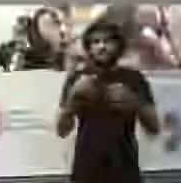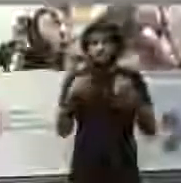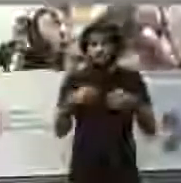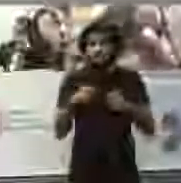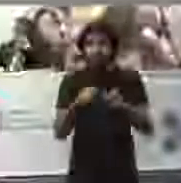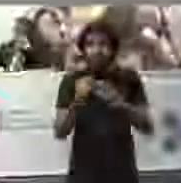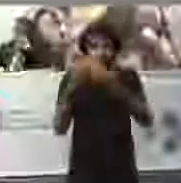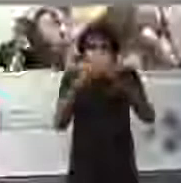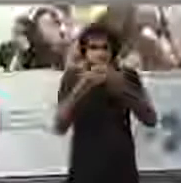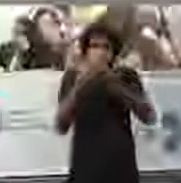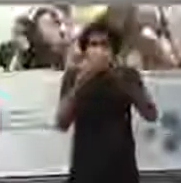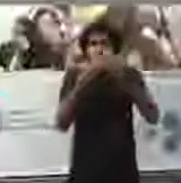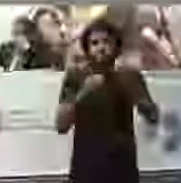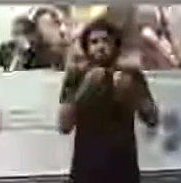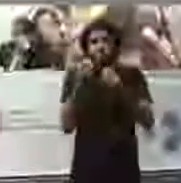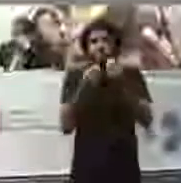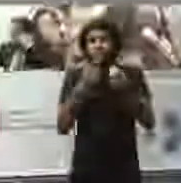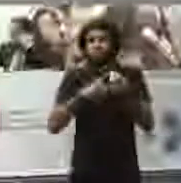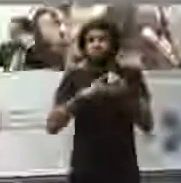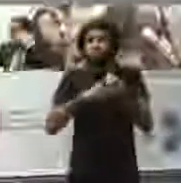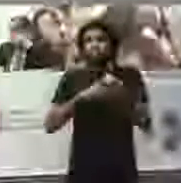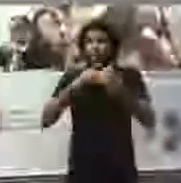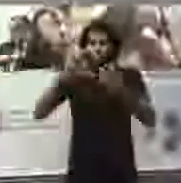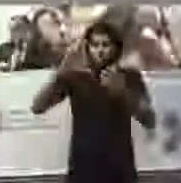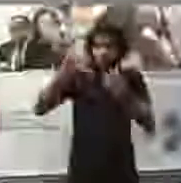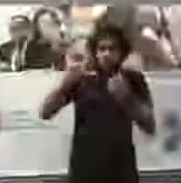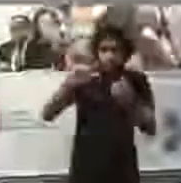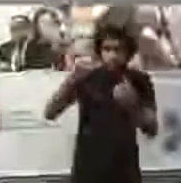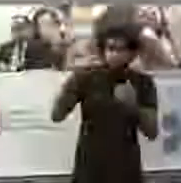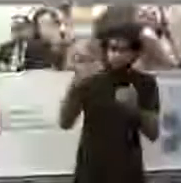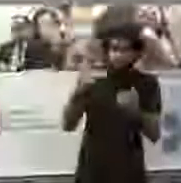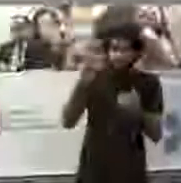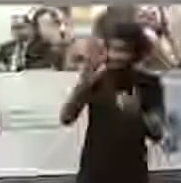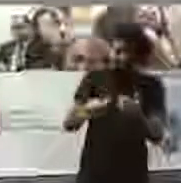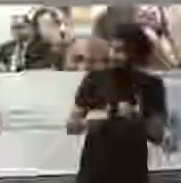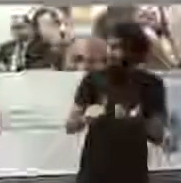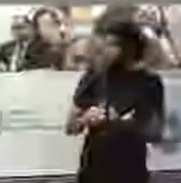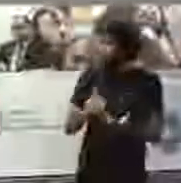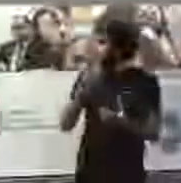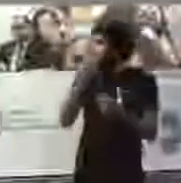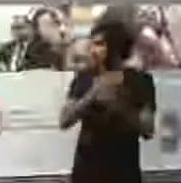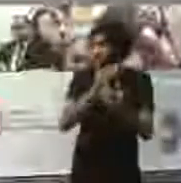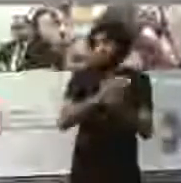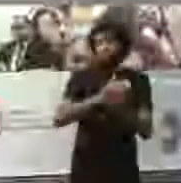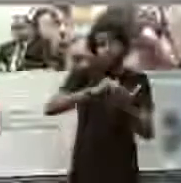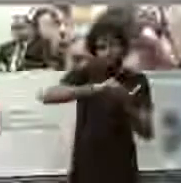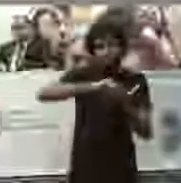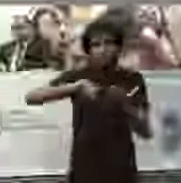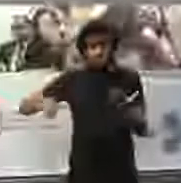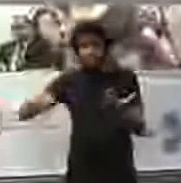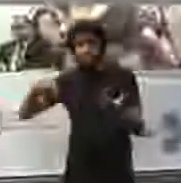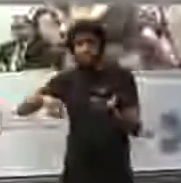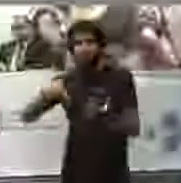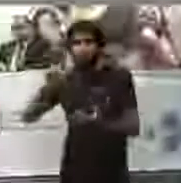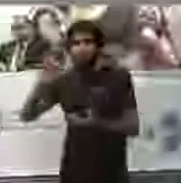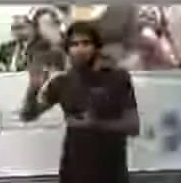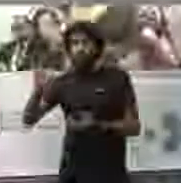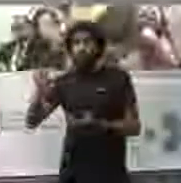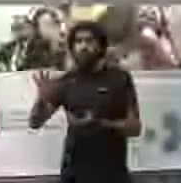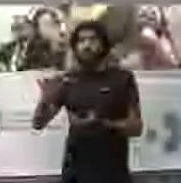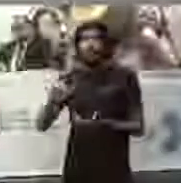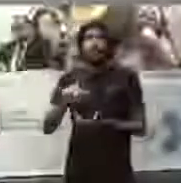precisamos de em relação à as linhas telefônicas processo foi movido nós aqui no distrito federal infelizmente